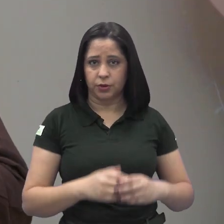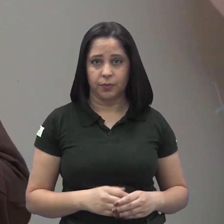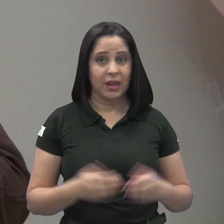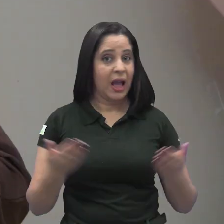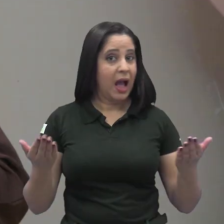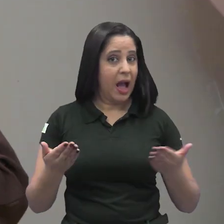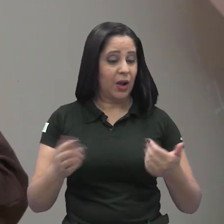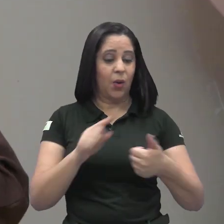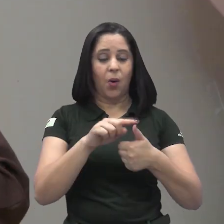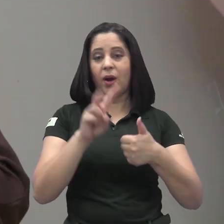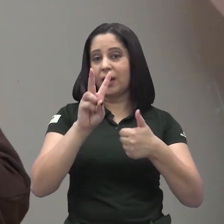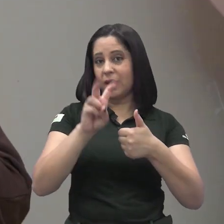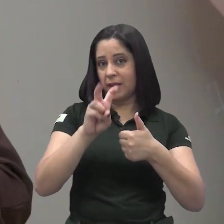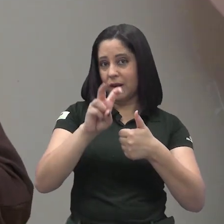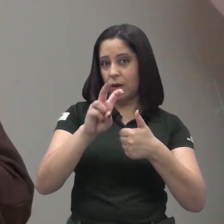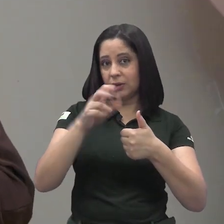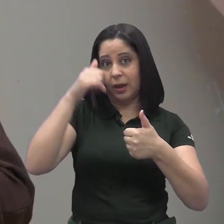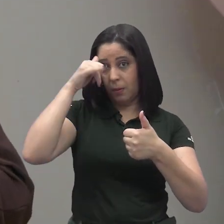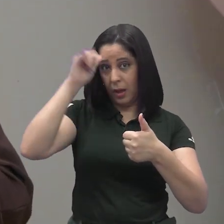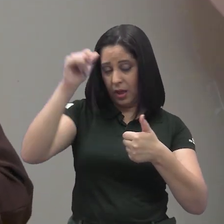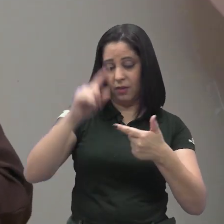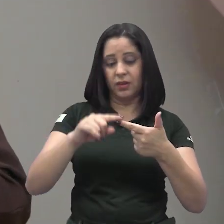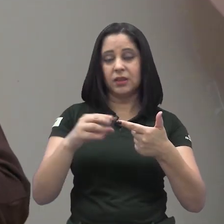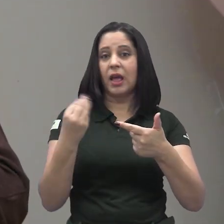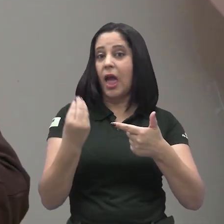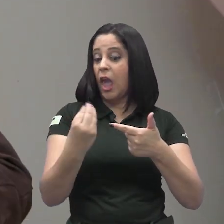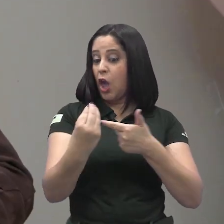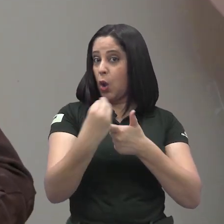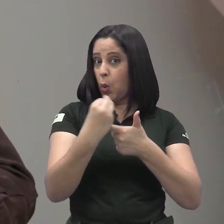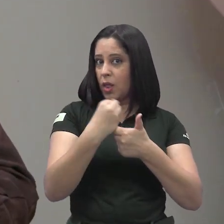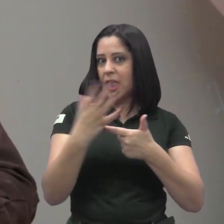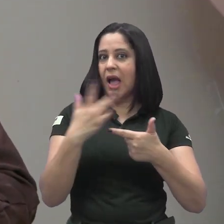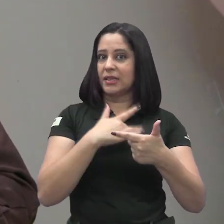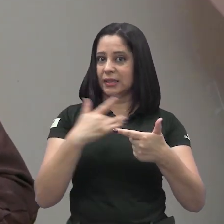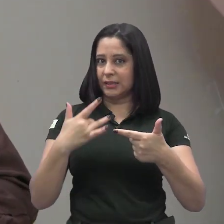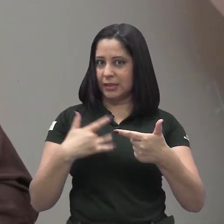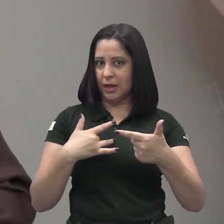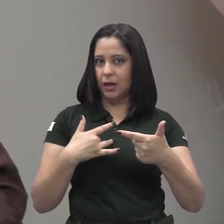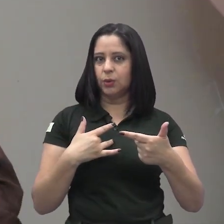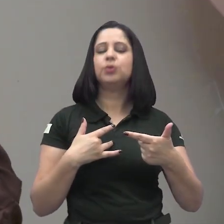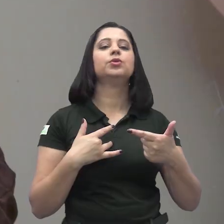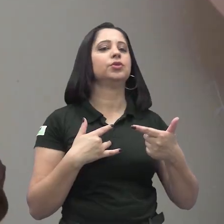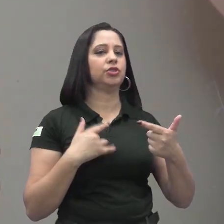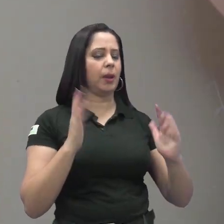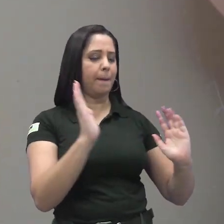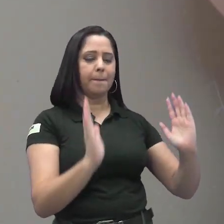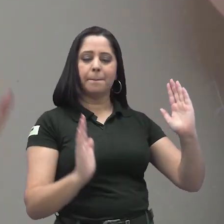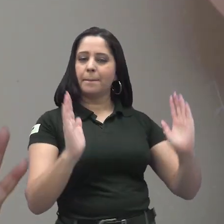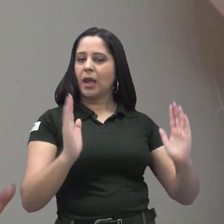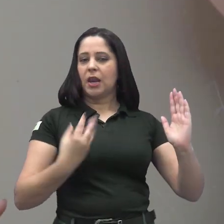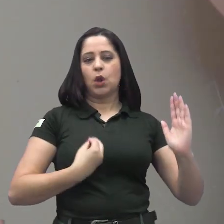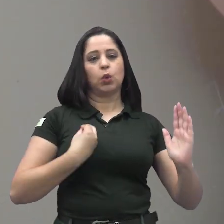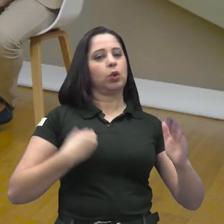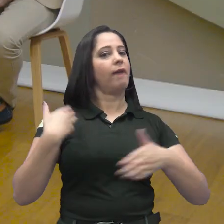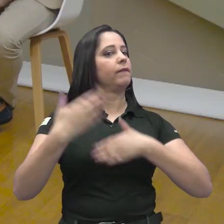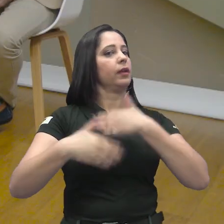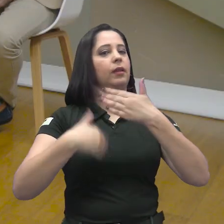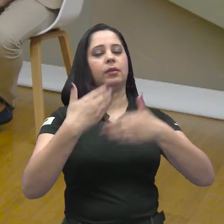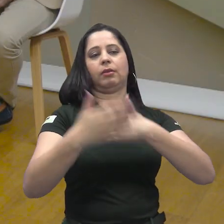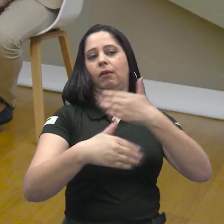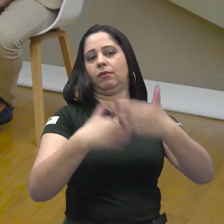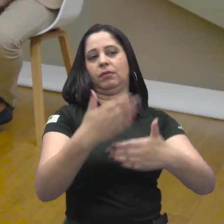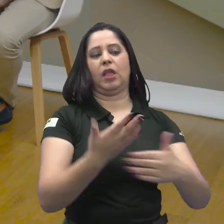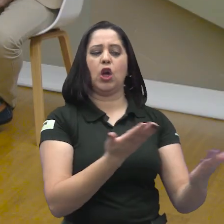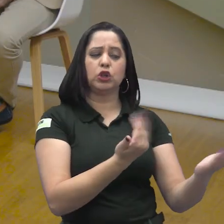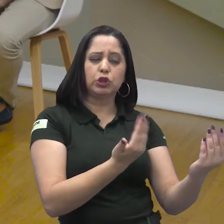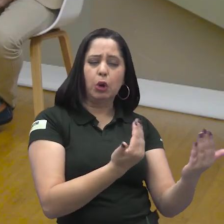vai falar de prevenção e de como cuidar da saúde em qualquer fase da vida, né? Porque cuidar da saúde é importante em todas as idades, né, doutor? Não